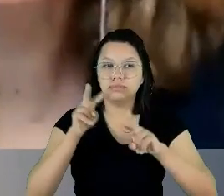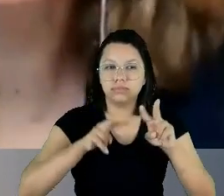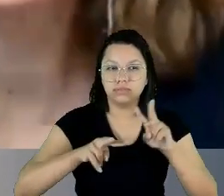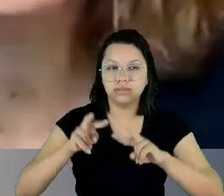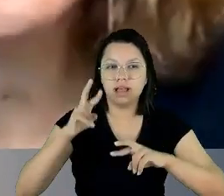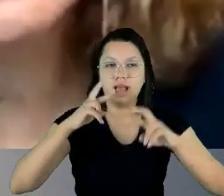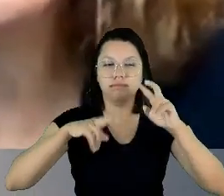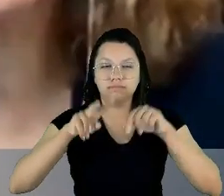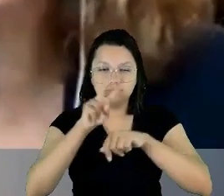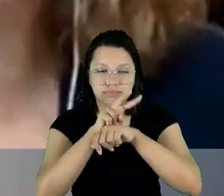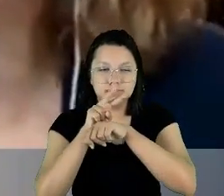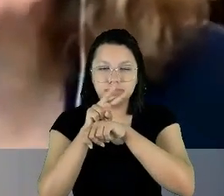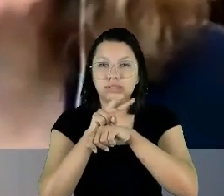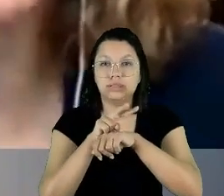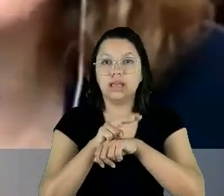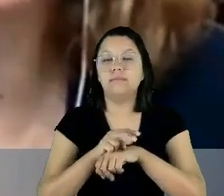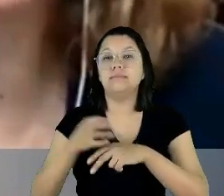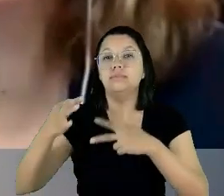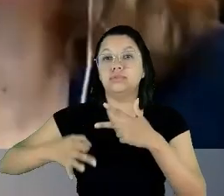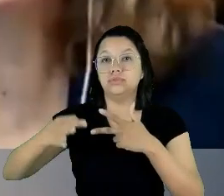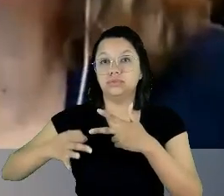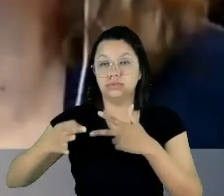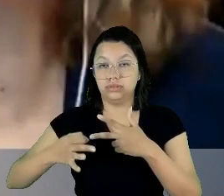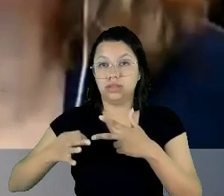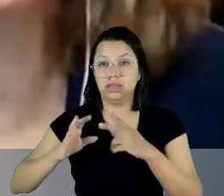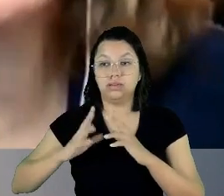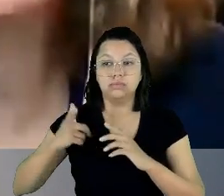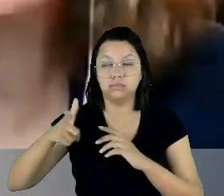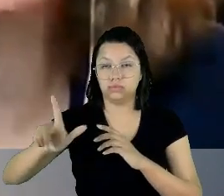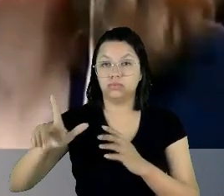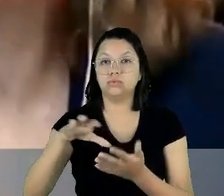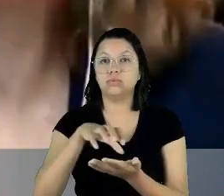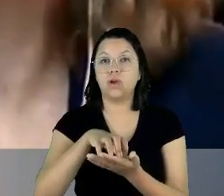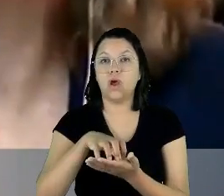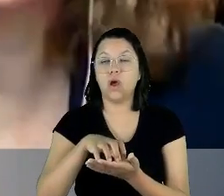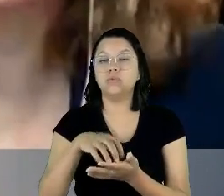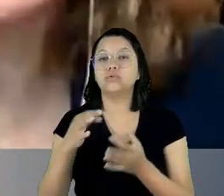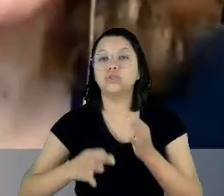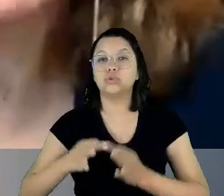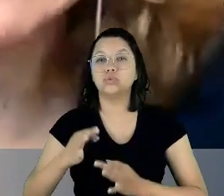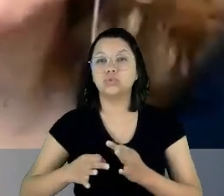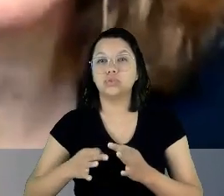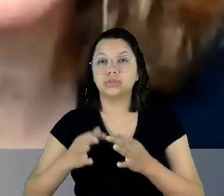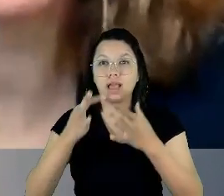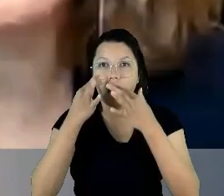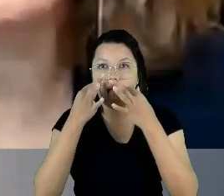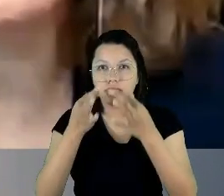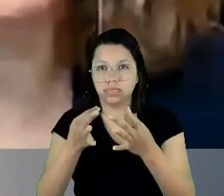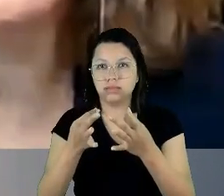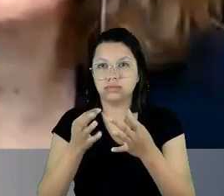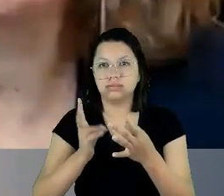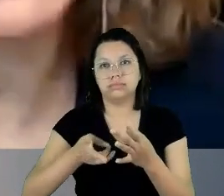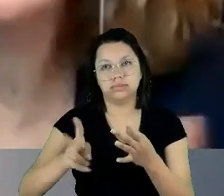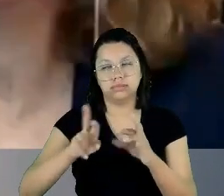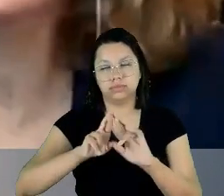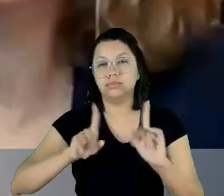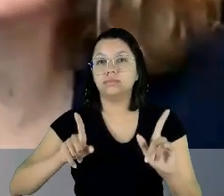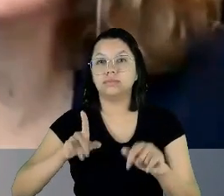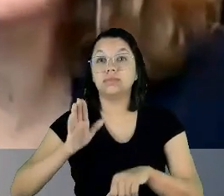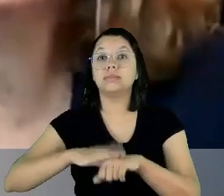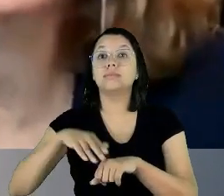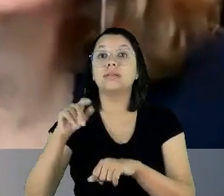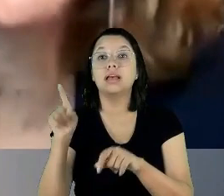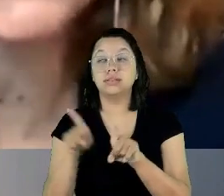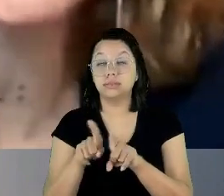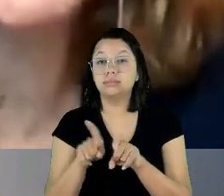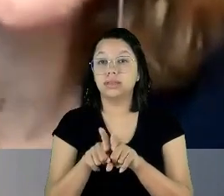interseccionalidades e que o judiciário e os demais órgãos do sistema de justiça estejam sempre atentos a essas diferenças e, mais do que isso, que elas